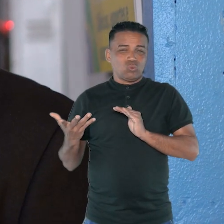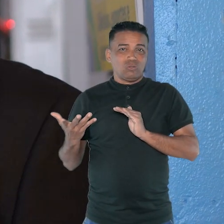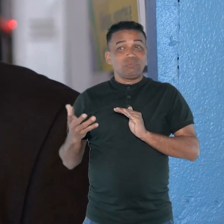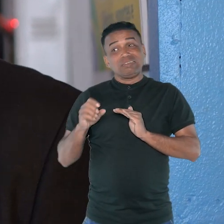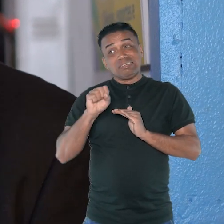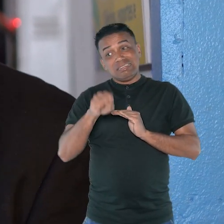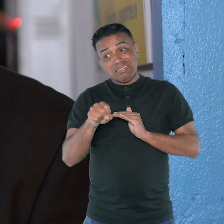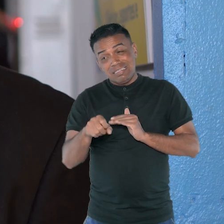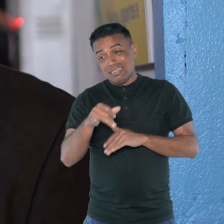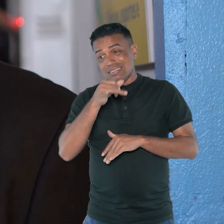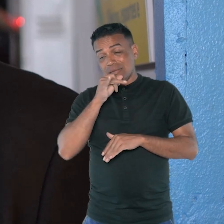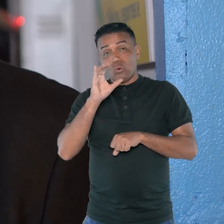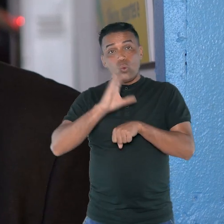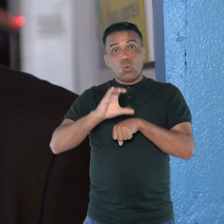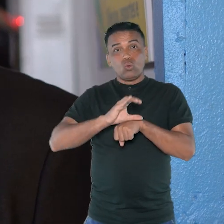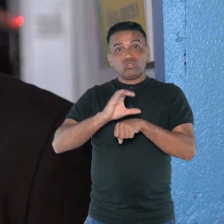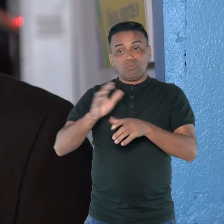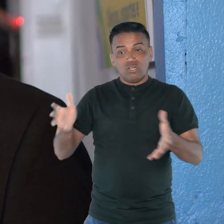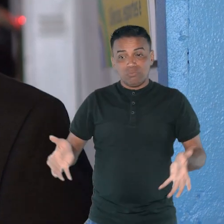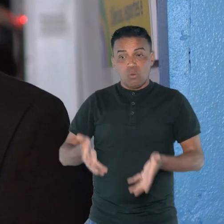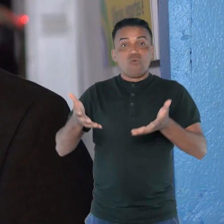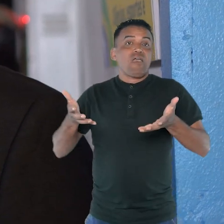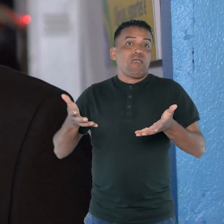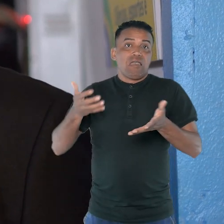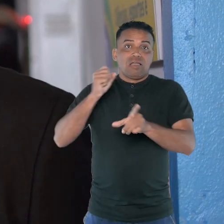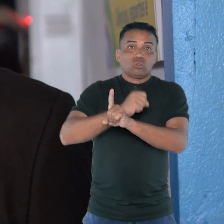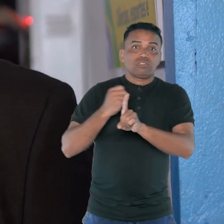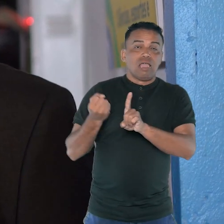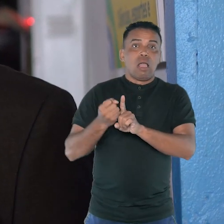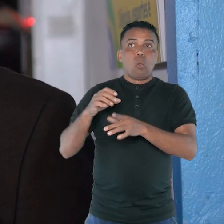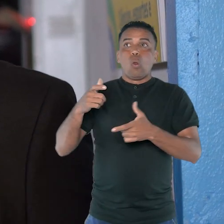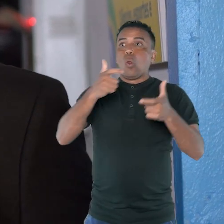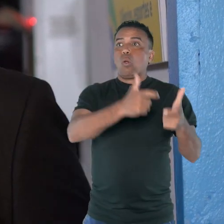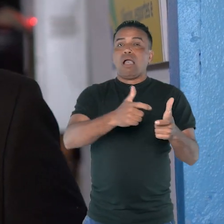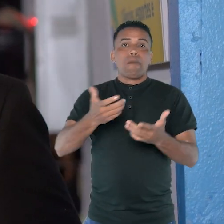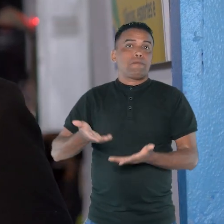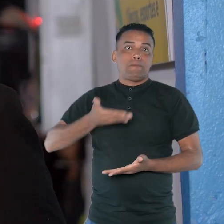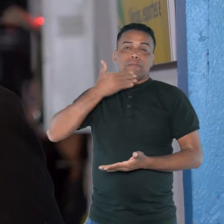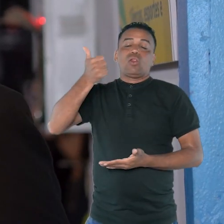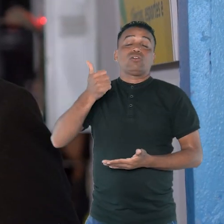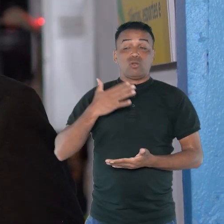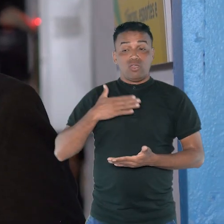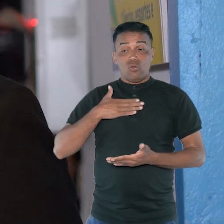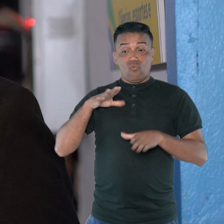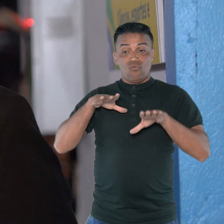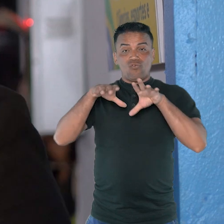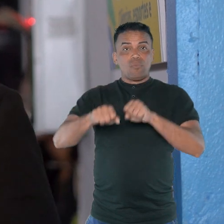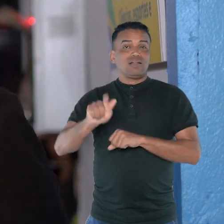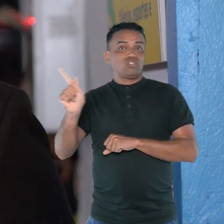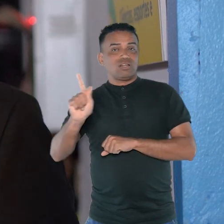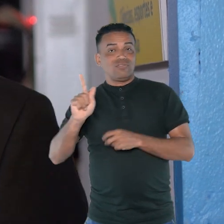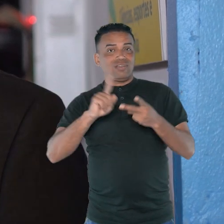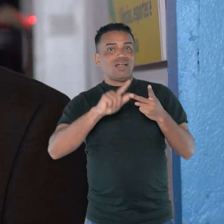aqueles que podem, por exemplo, promover alguma ascensão social. O que você diria? Porque eu sou formado em geografia, o